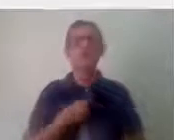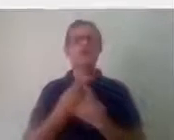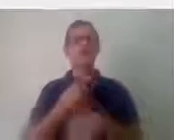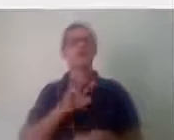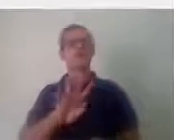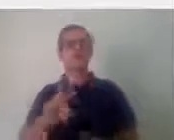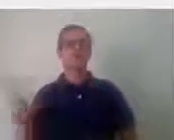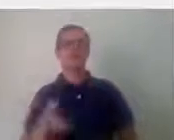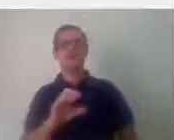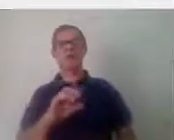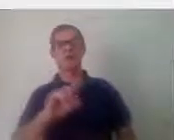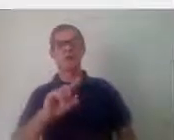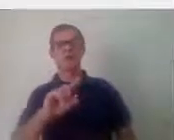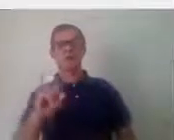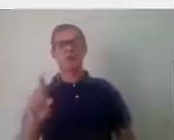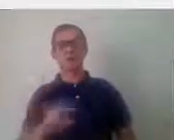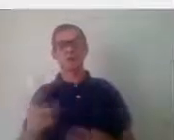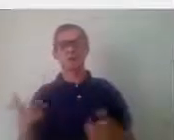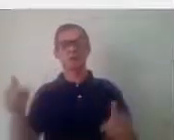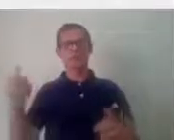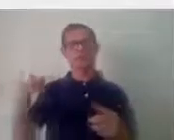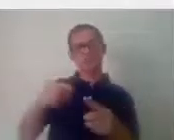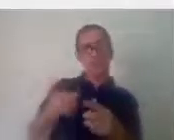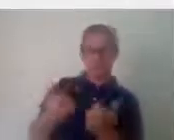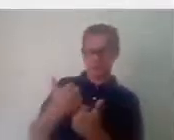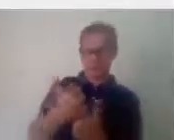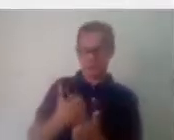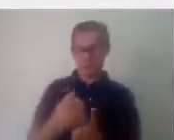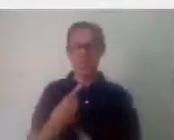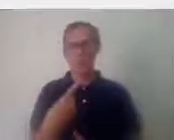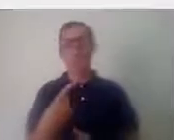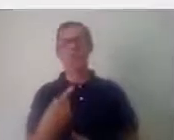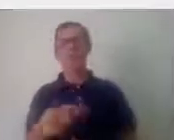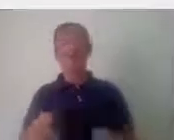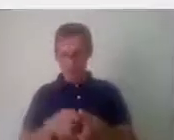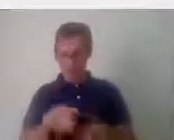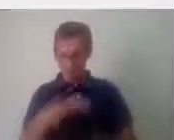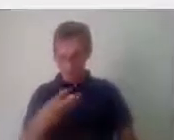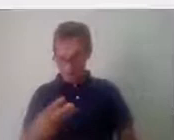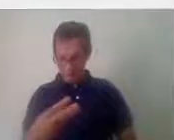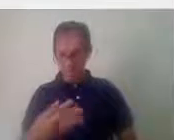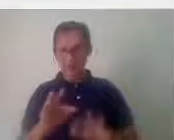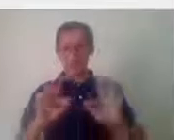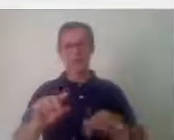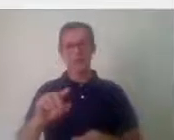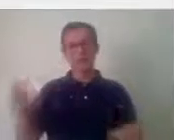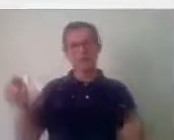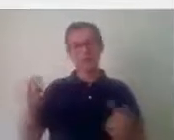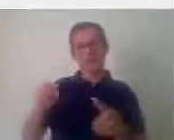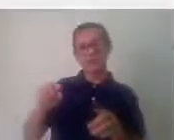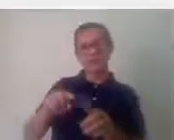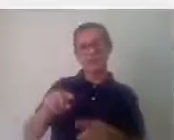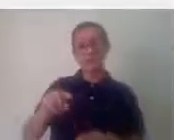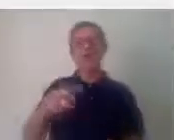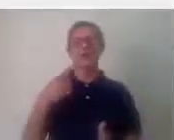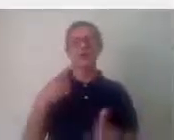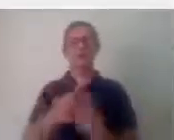que é o valor do z? Você substitui 1 e 3 aqui na sua função z e aí você encontra esse